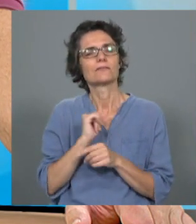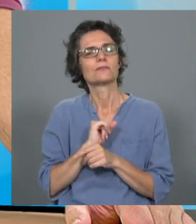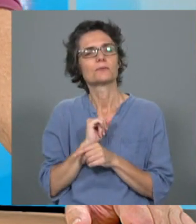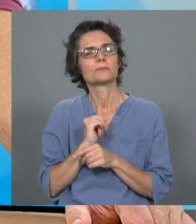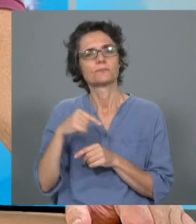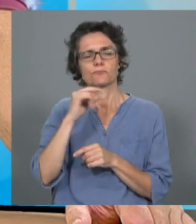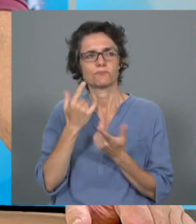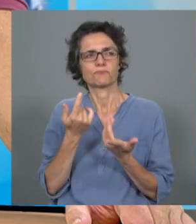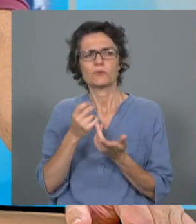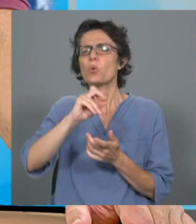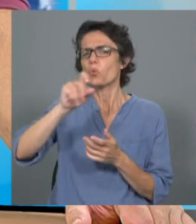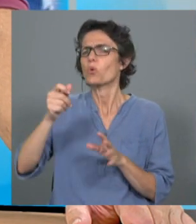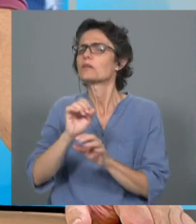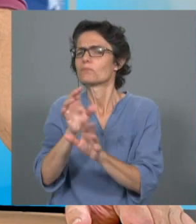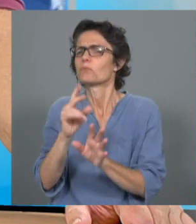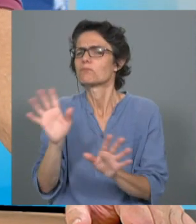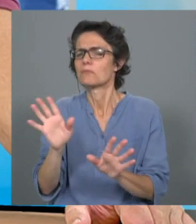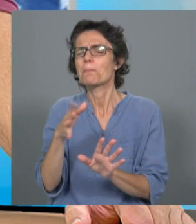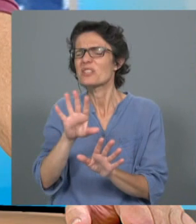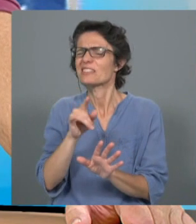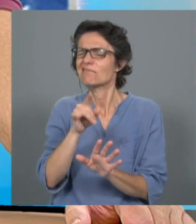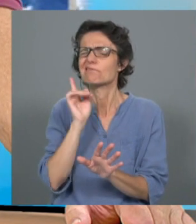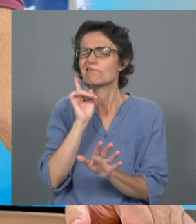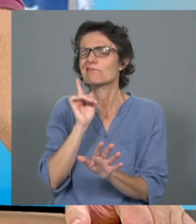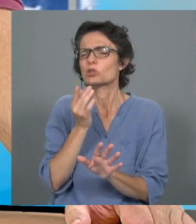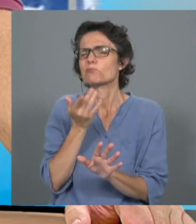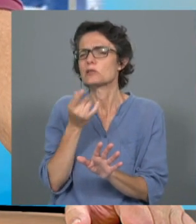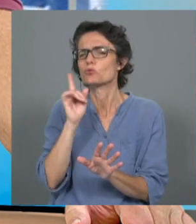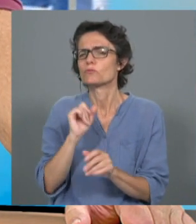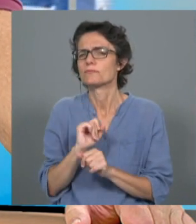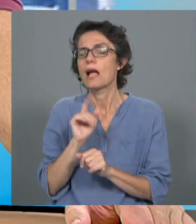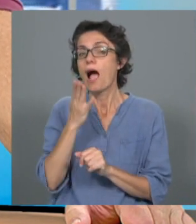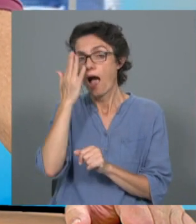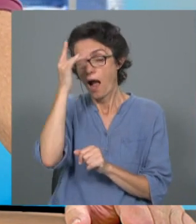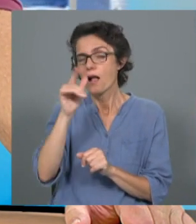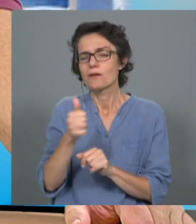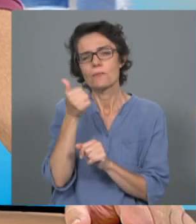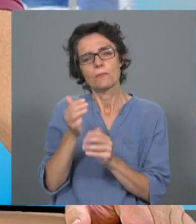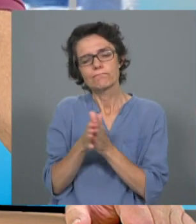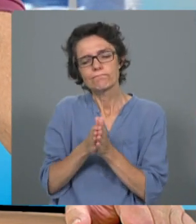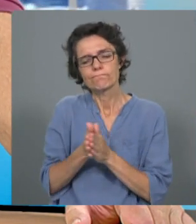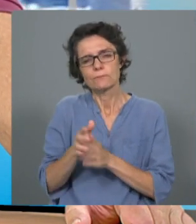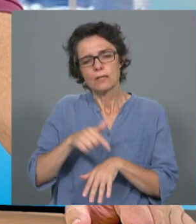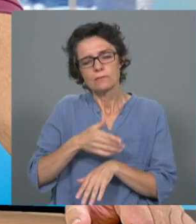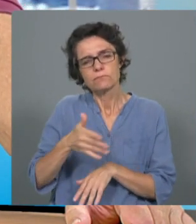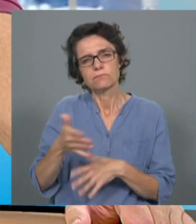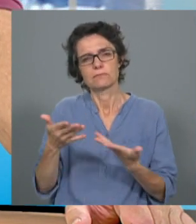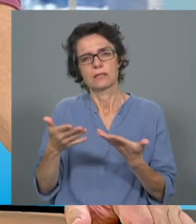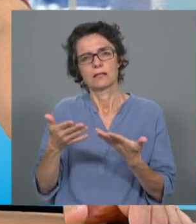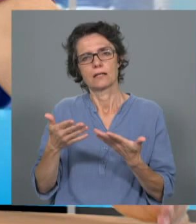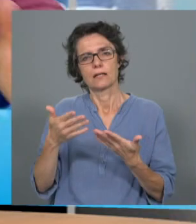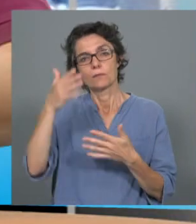do sítio, do local em si concreto, aproveitarmos realmente para ajudar o nosso